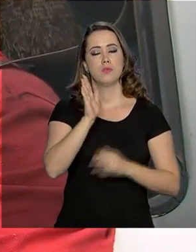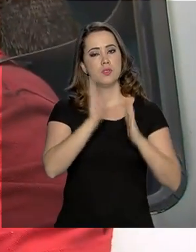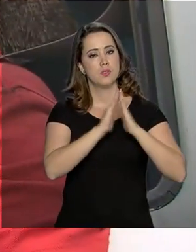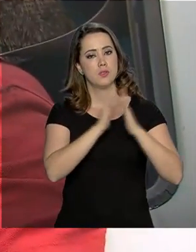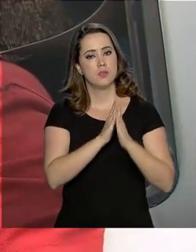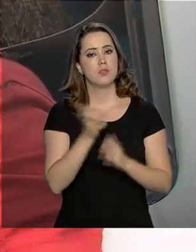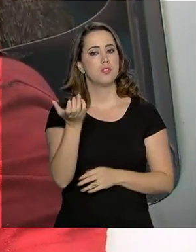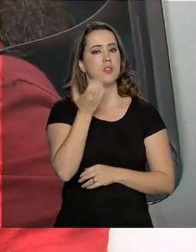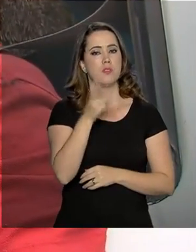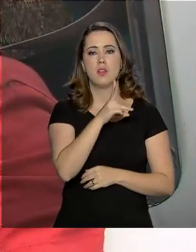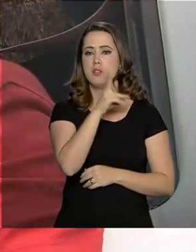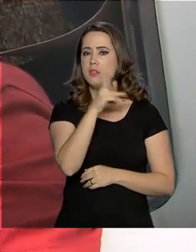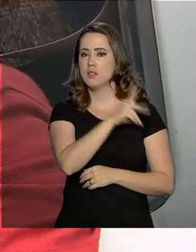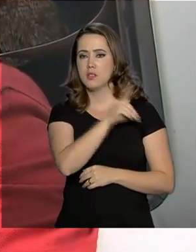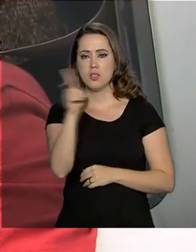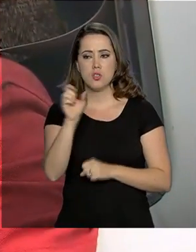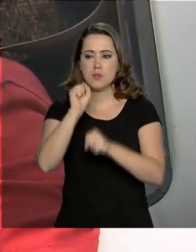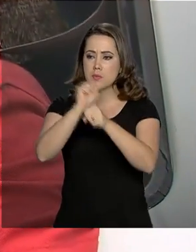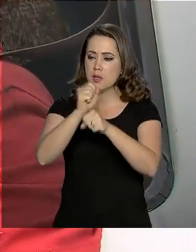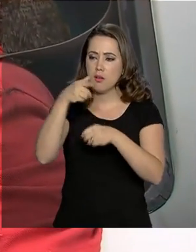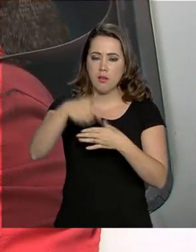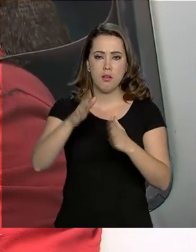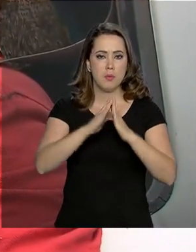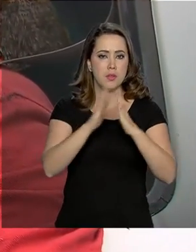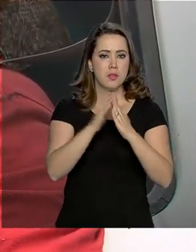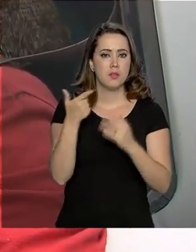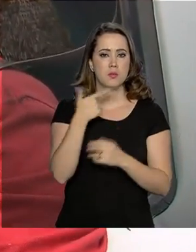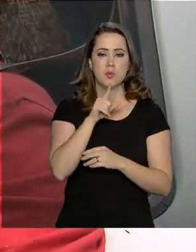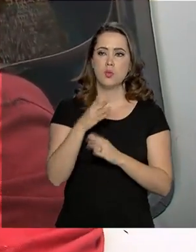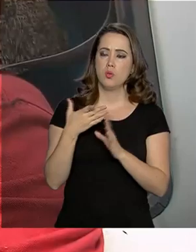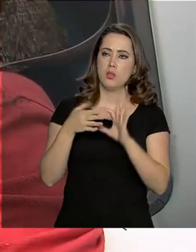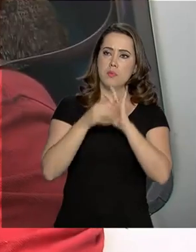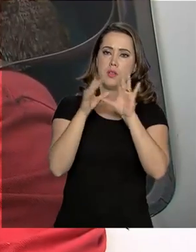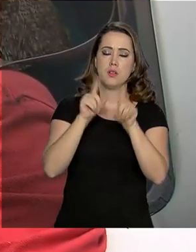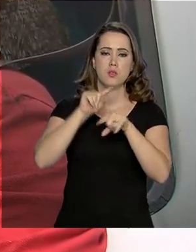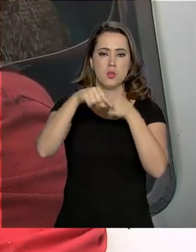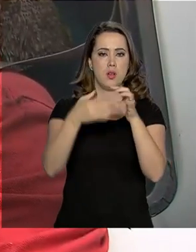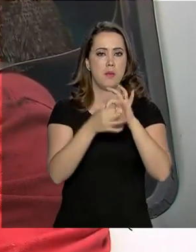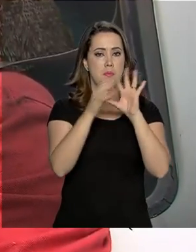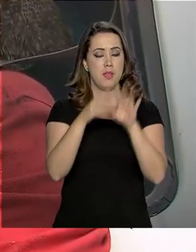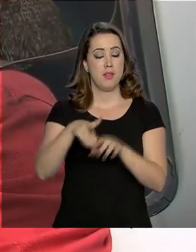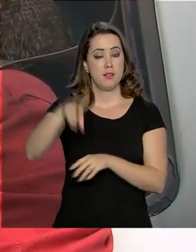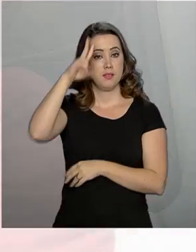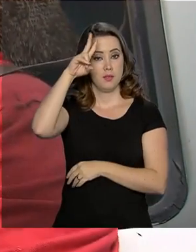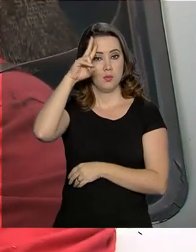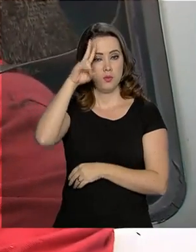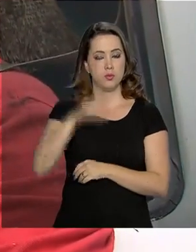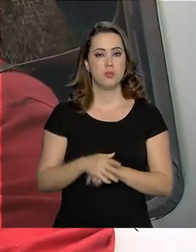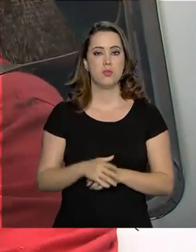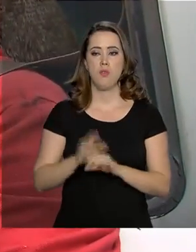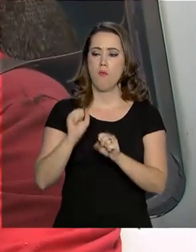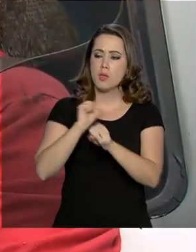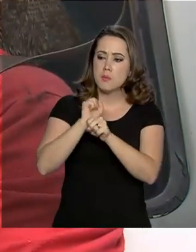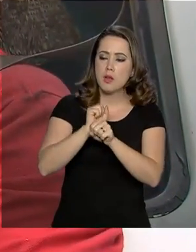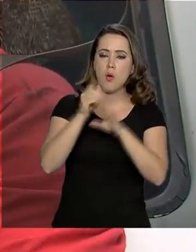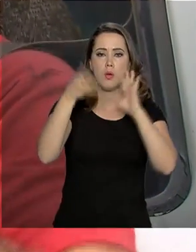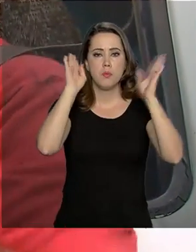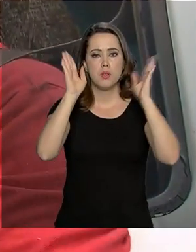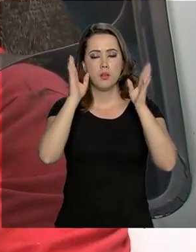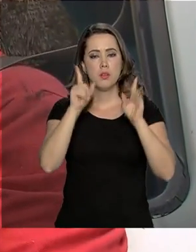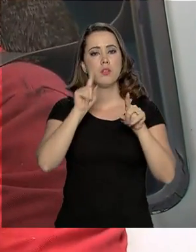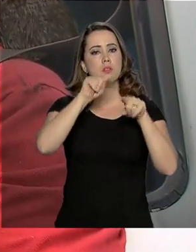quero ficar uns 3 dias. Vou deixar o caminhão aqui porque minha carga não libera. Minha carga só vai liberar segunda-feira. Então eu vou deixar o caminhão, vou